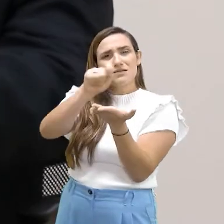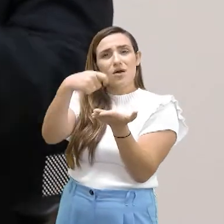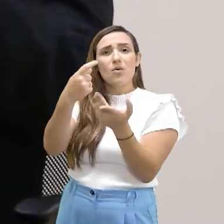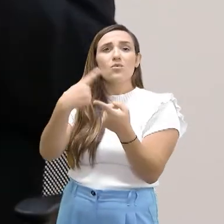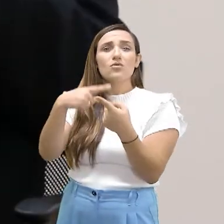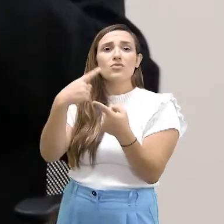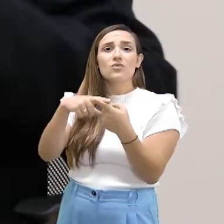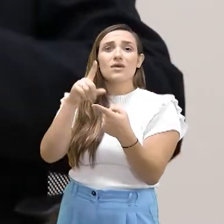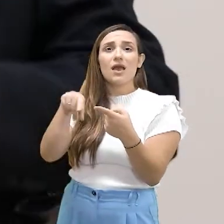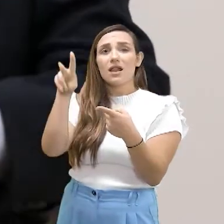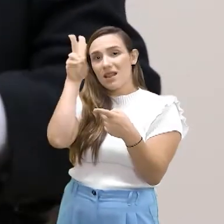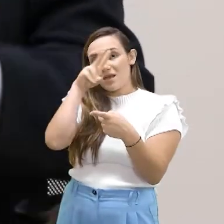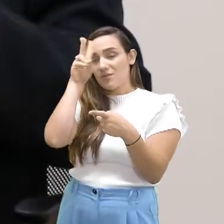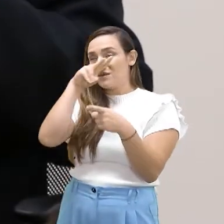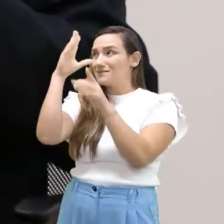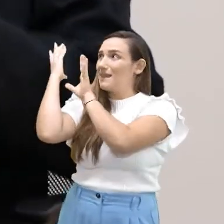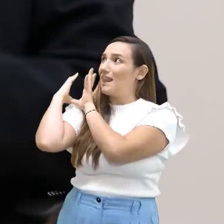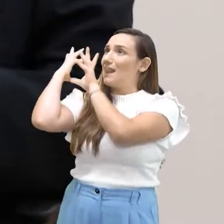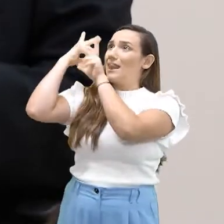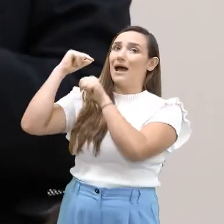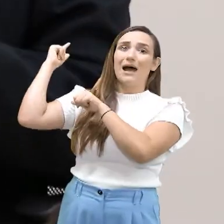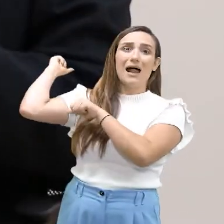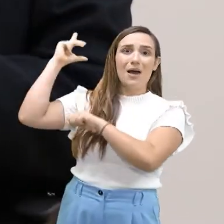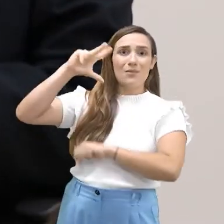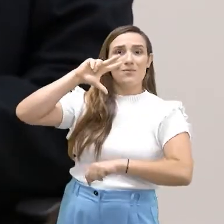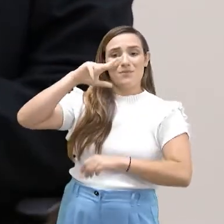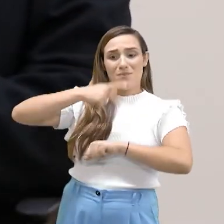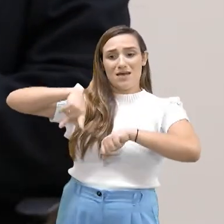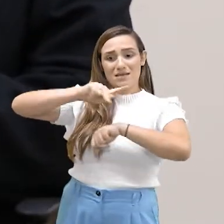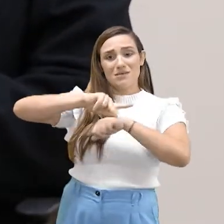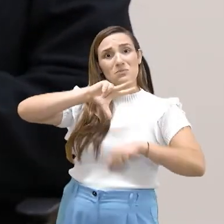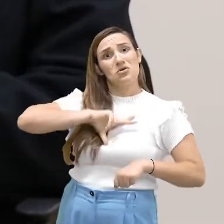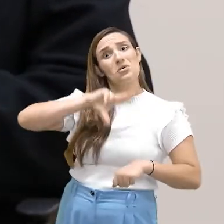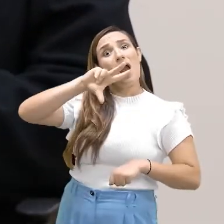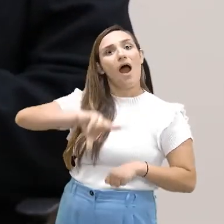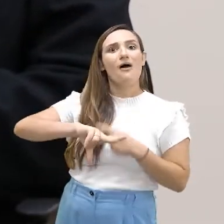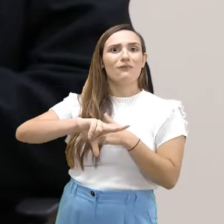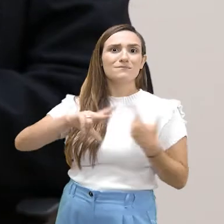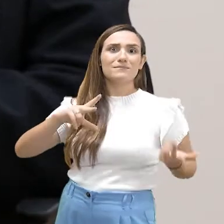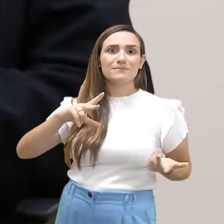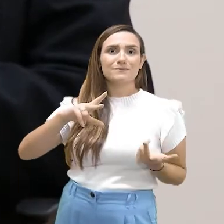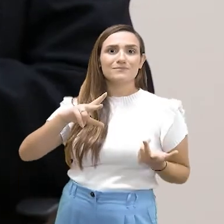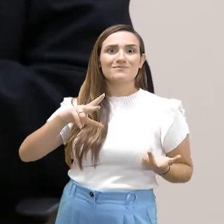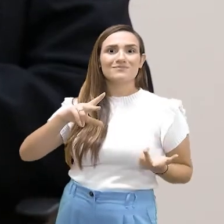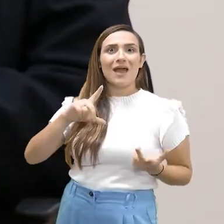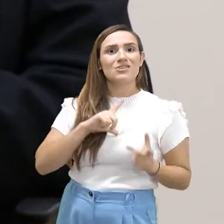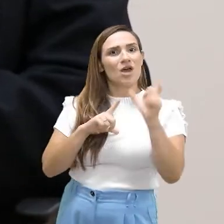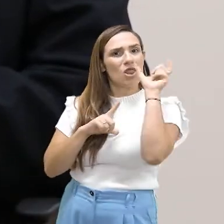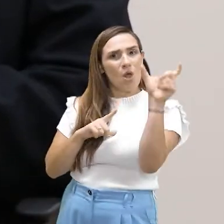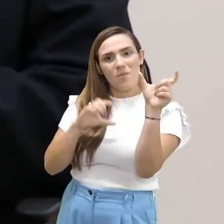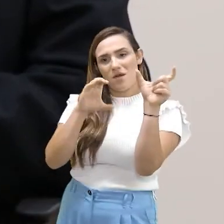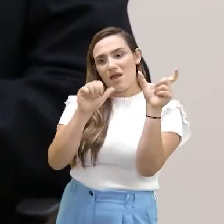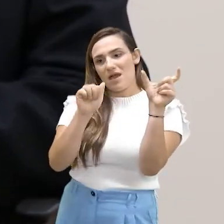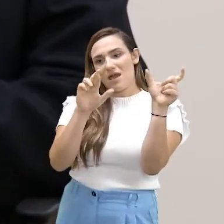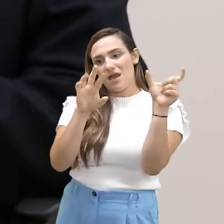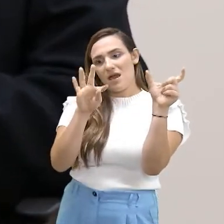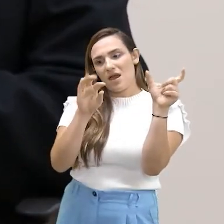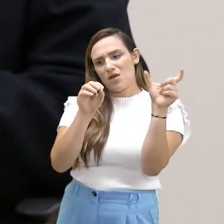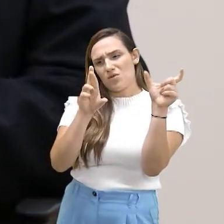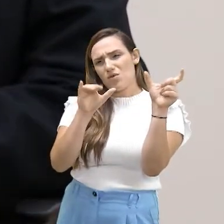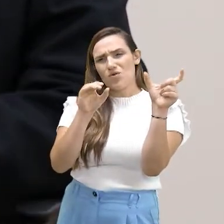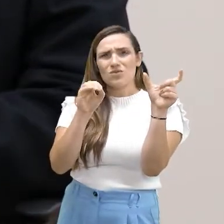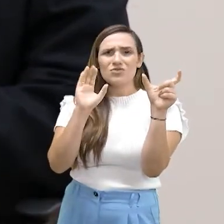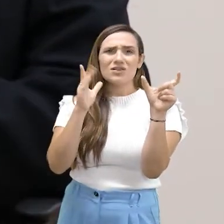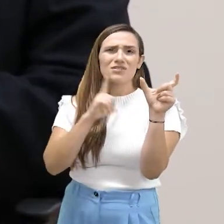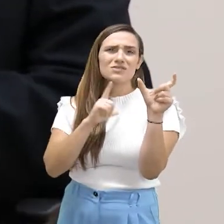vem lá ainda das ordenações do reino lá de Portugal, né? E quando chegou no Brasil, essa terminologia